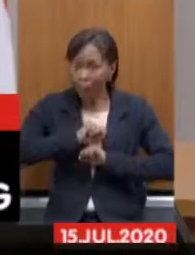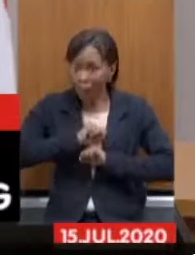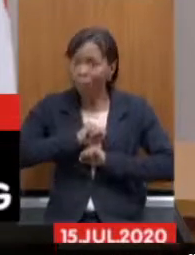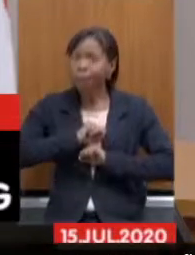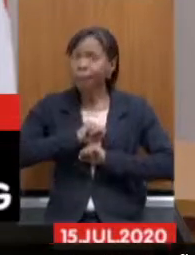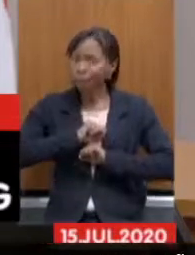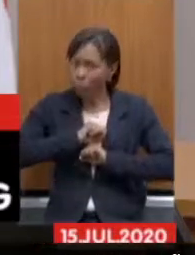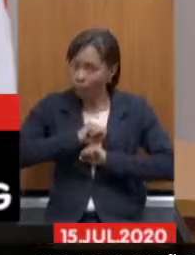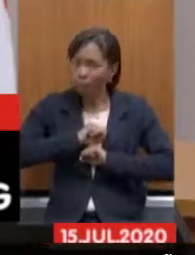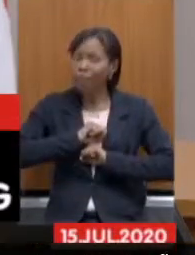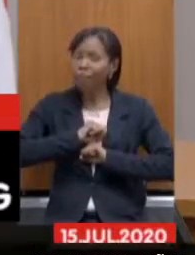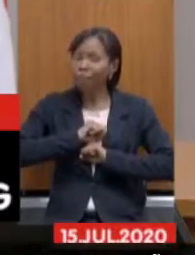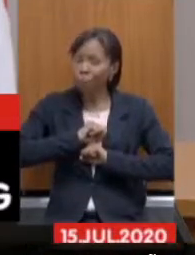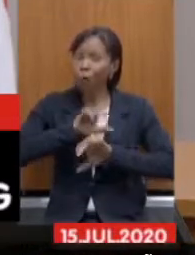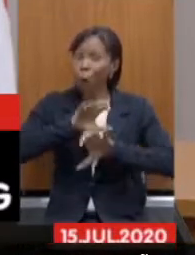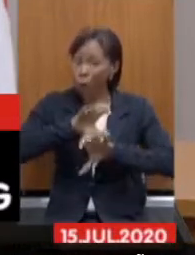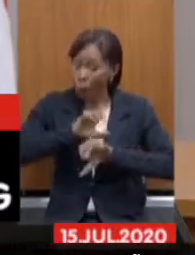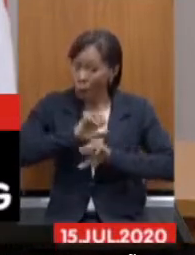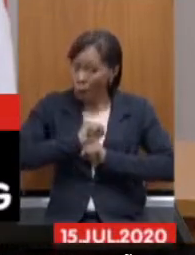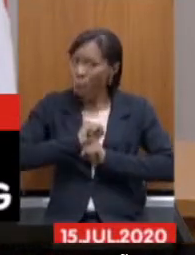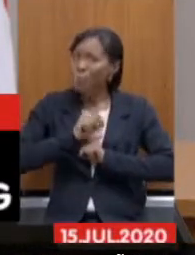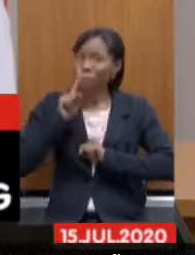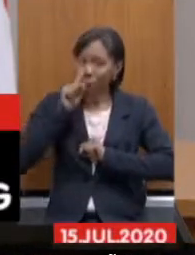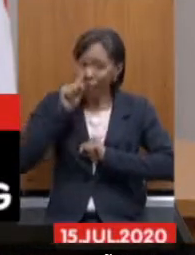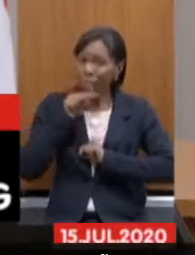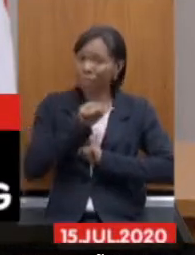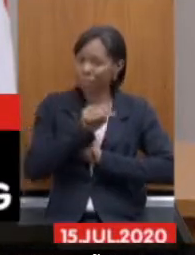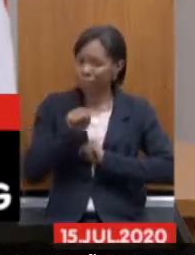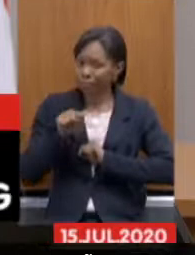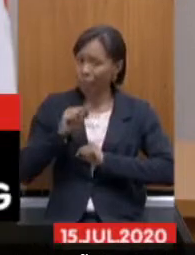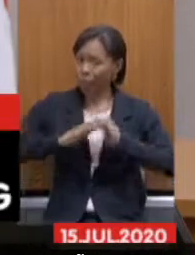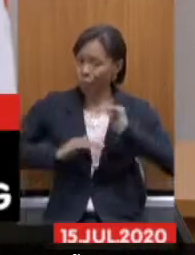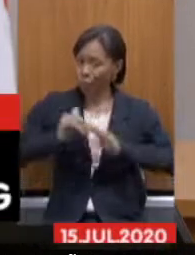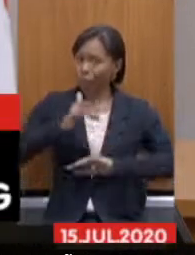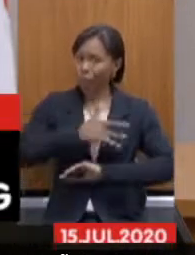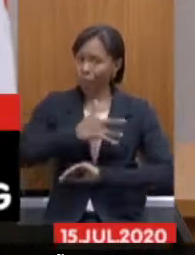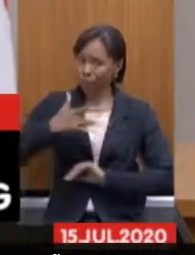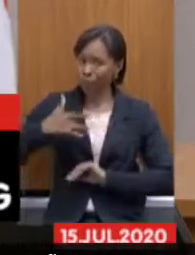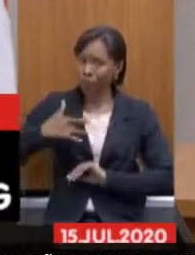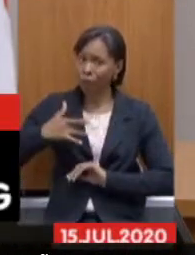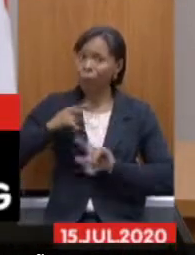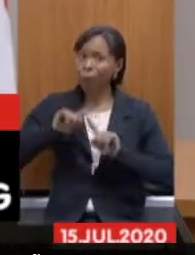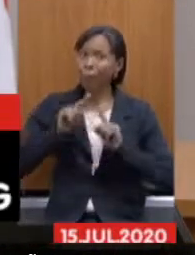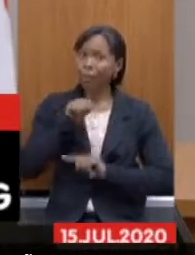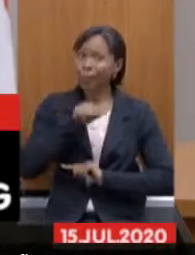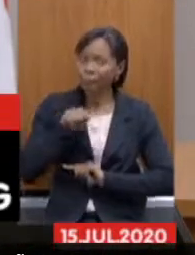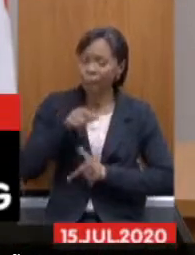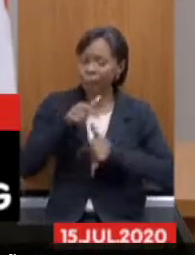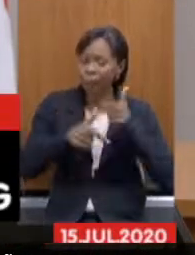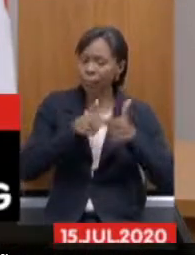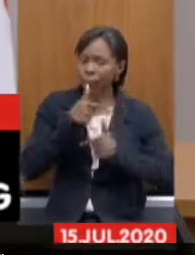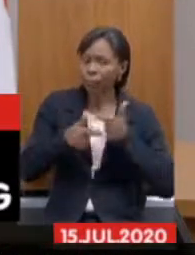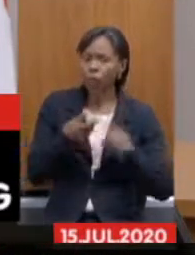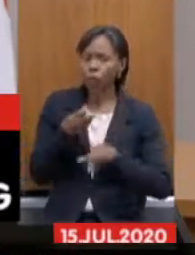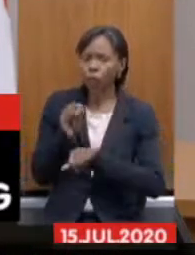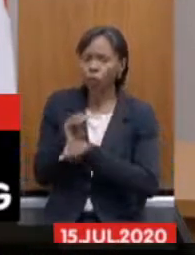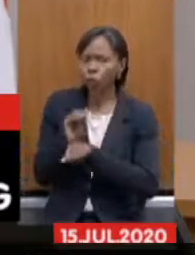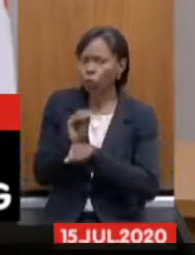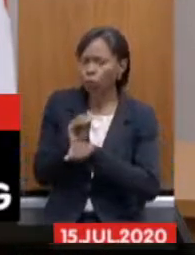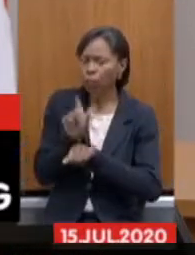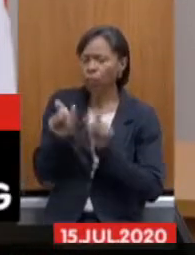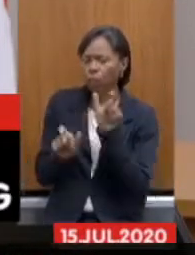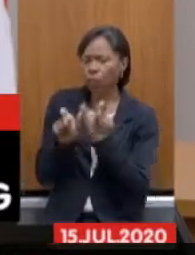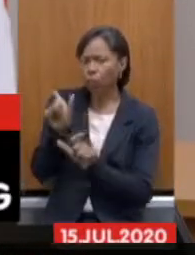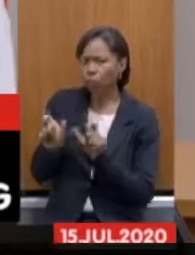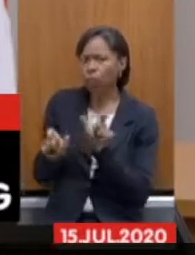mesmo com risco de contágio estão tratando os nossos doenças de convite com carinho